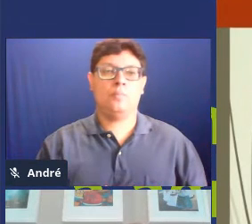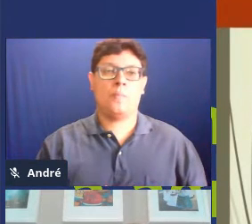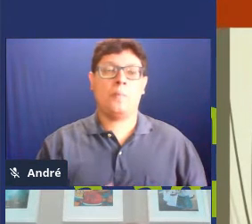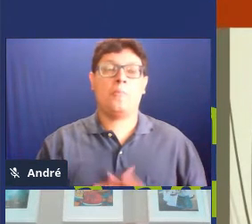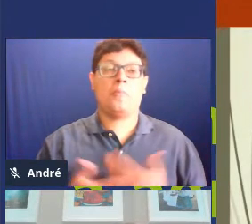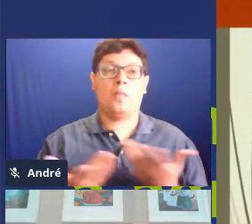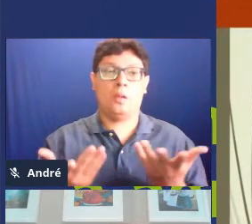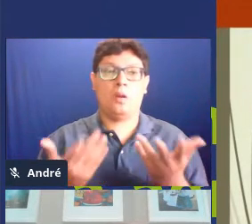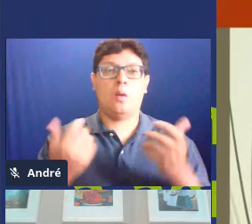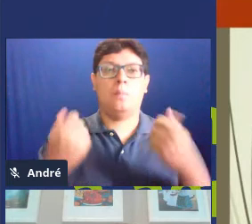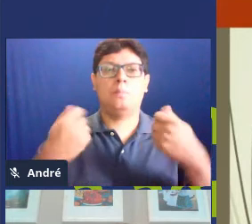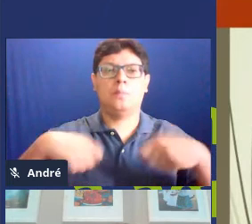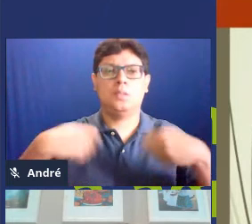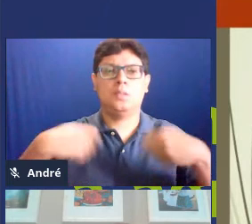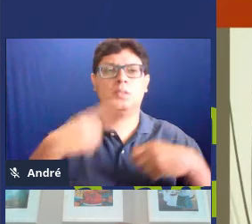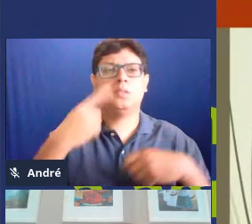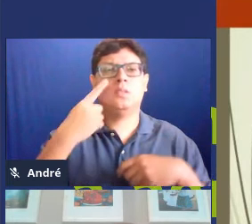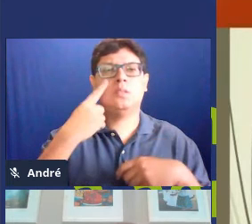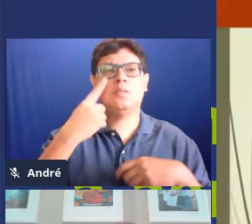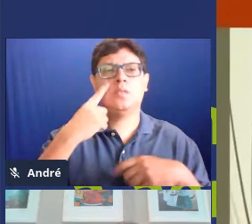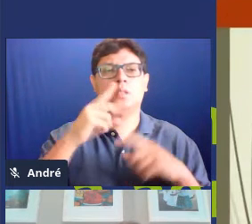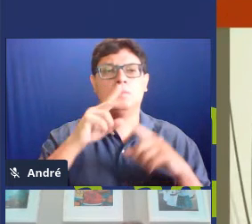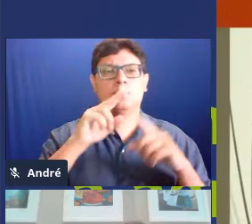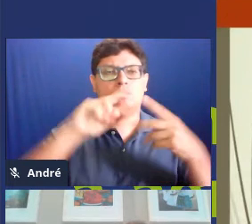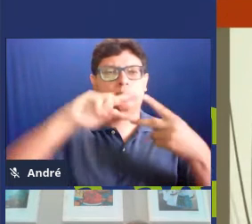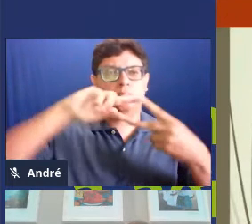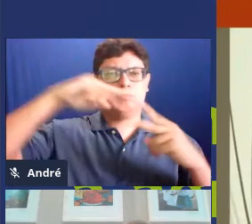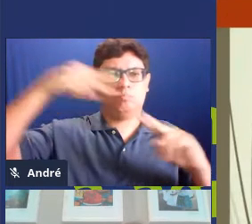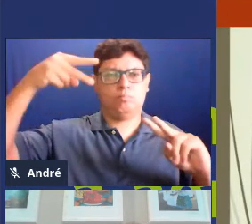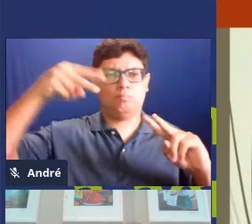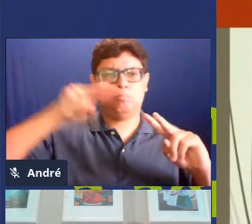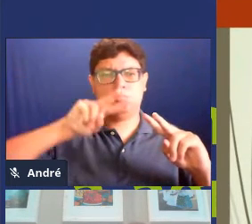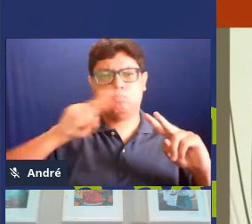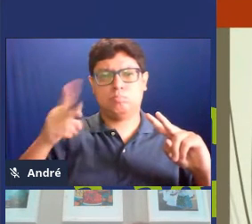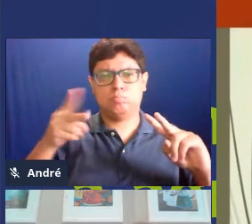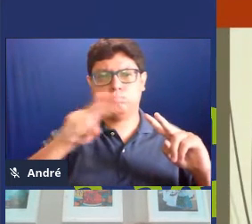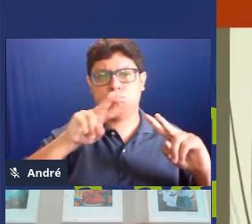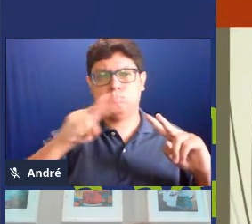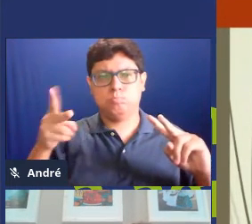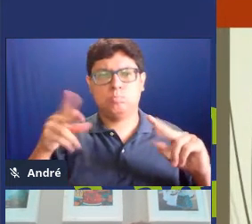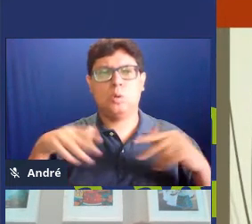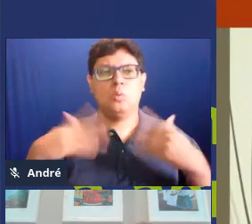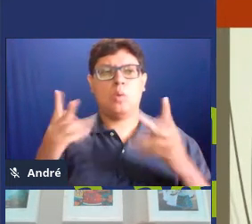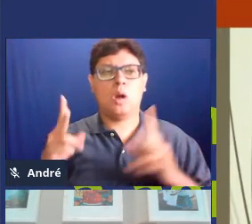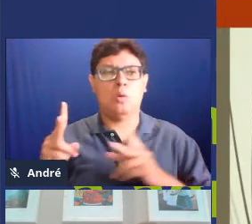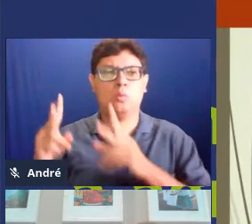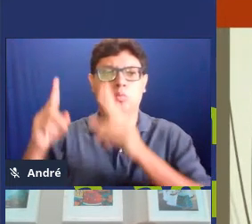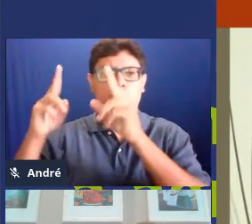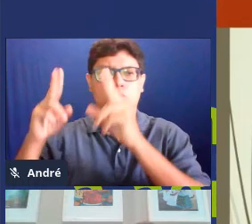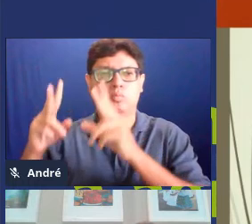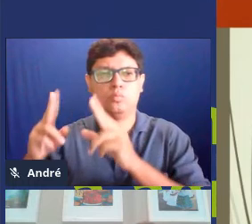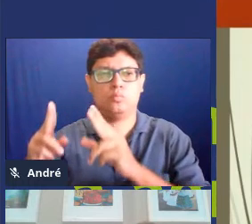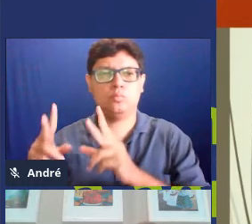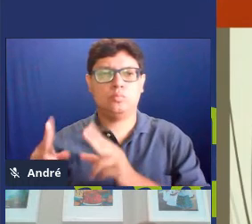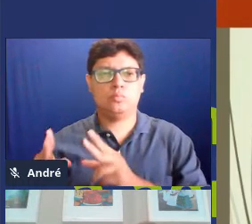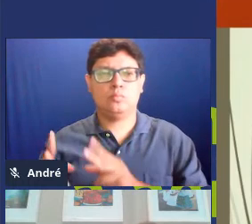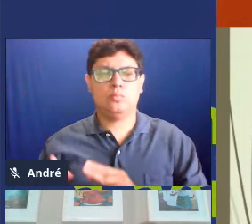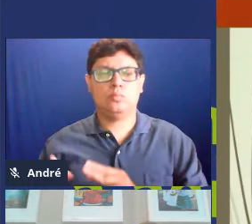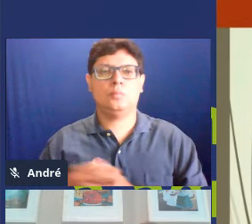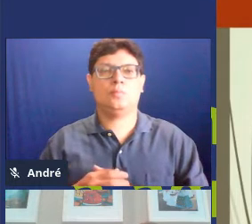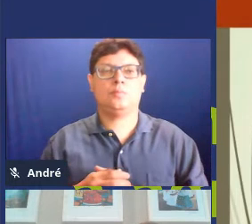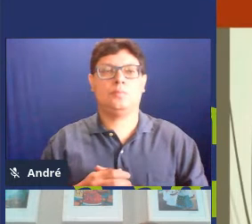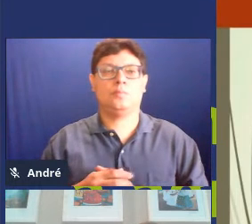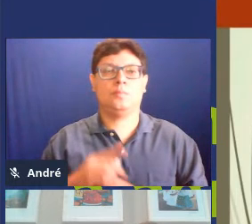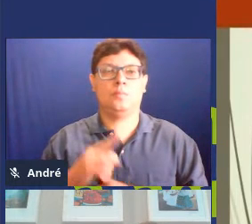eu posso manejar aquela espécie. Então, o que é que vai acontecer? Uma mesma espécie, em diferentes fases